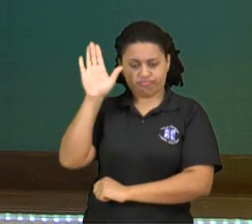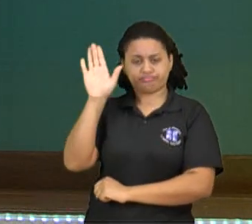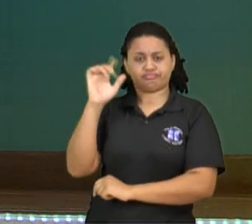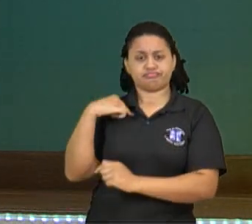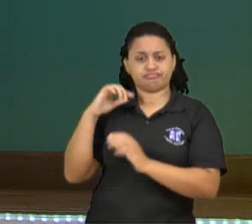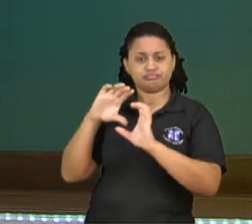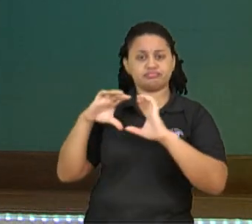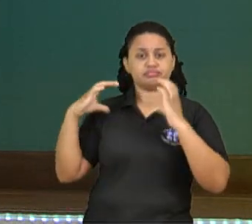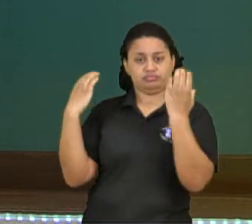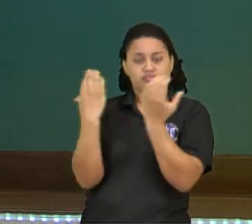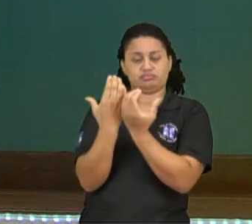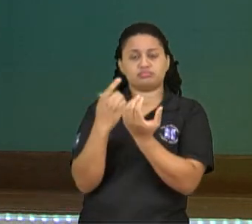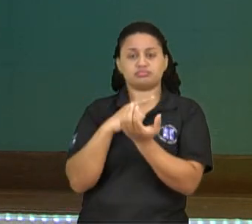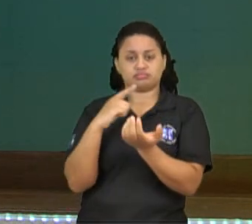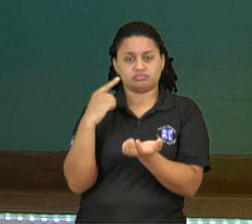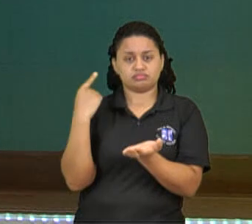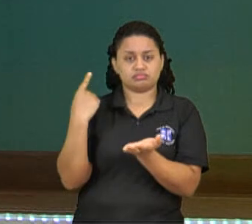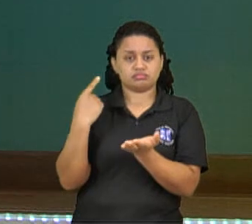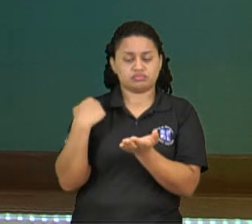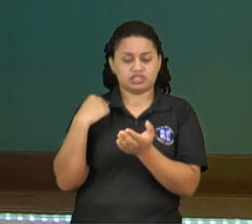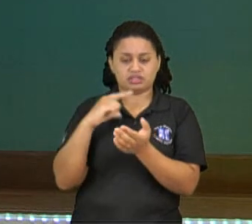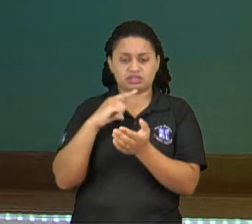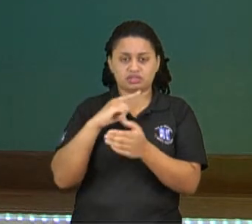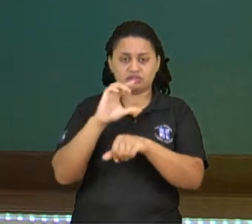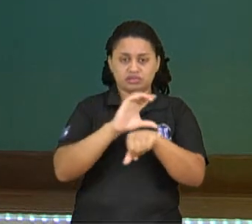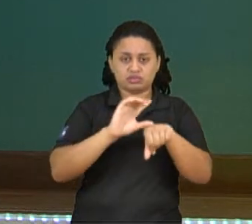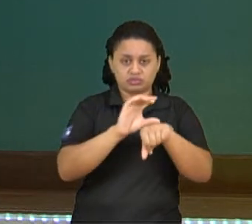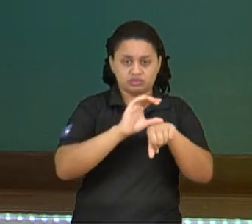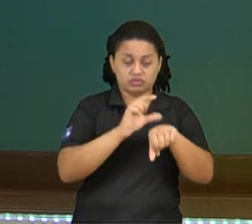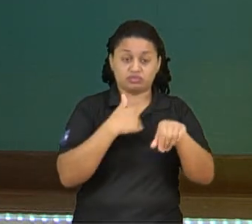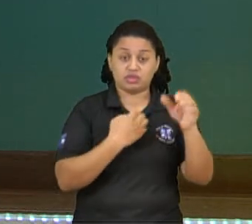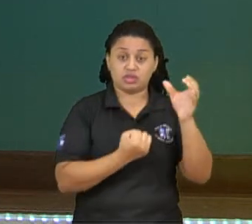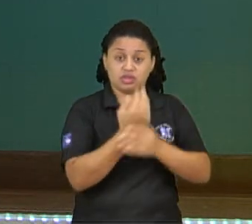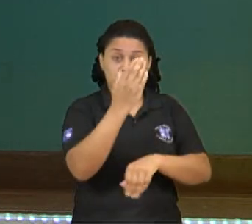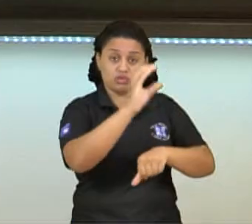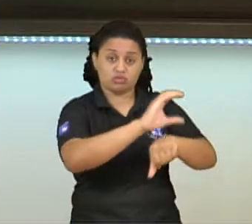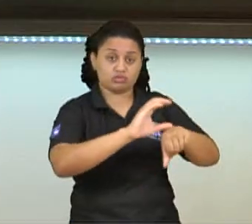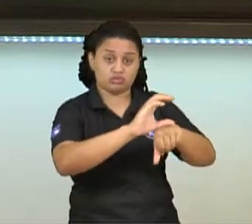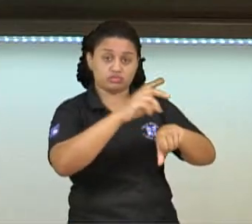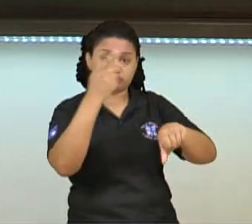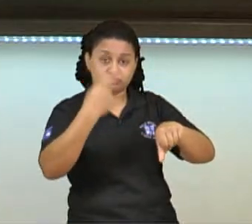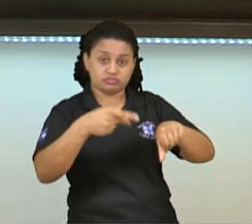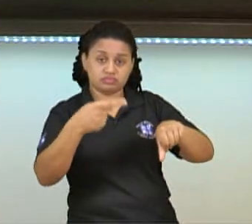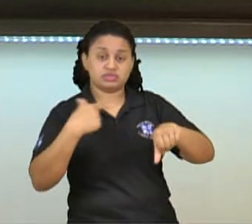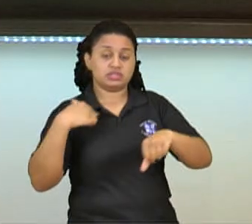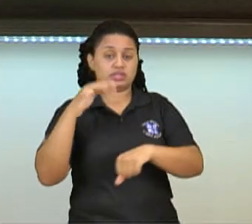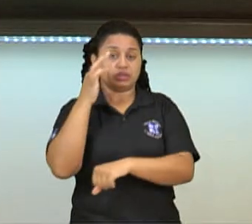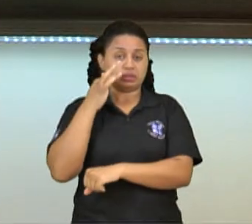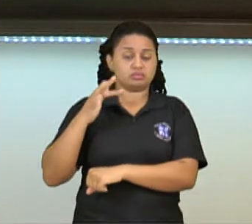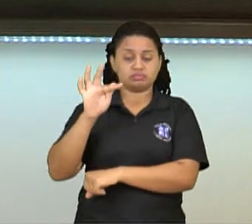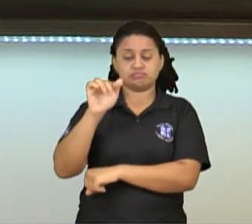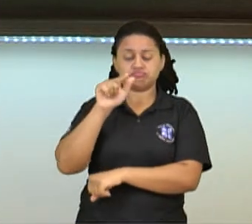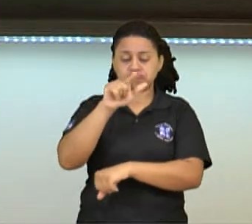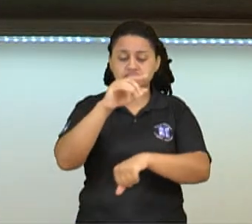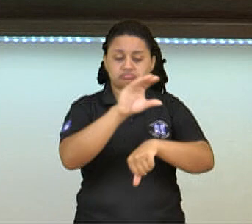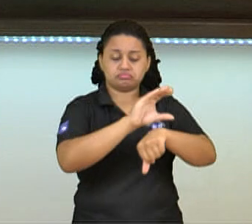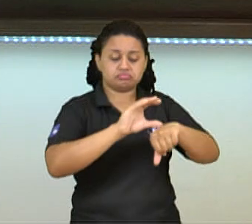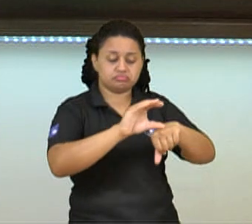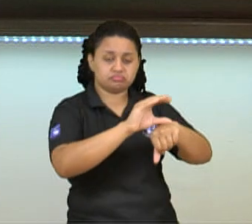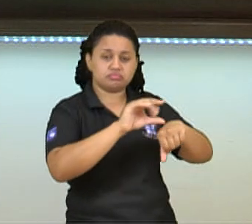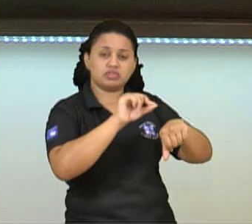Assembleia Constituinte, fez uma Constituição dentro da França. Nessa Constituição, eles